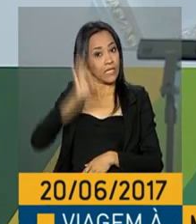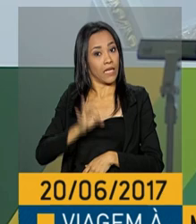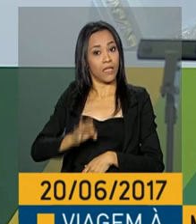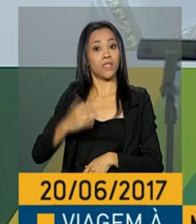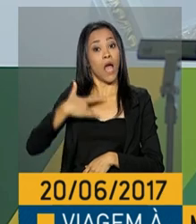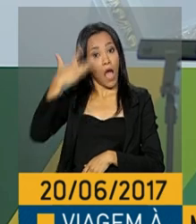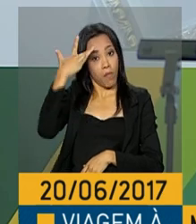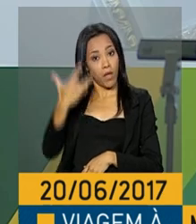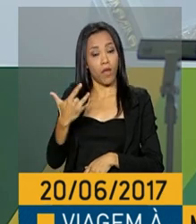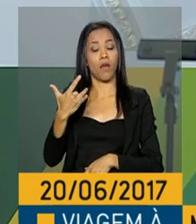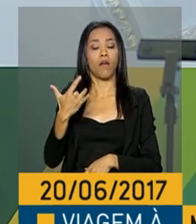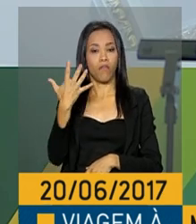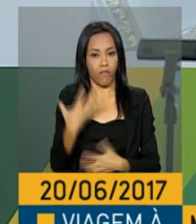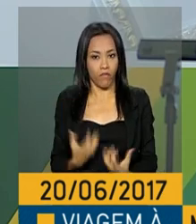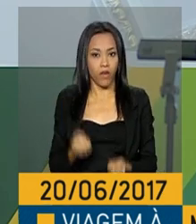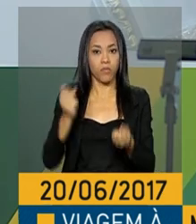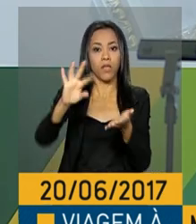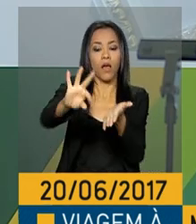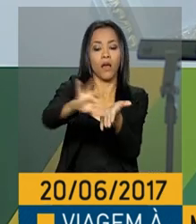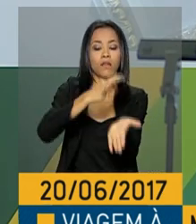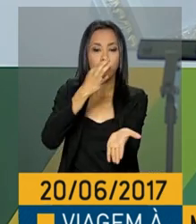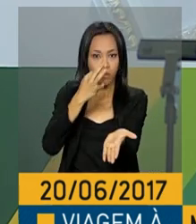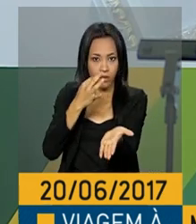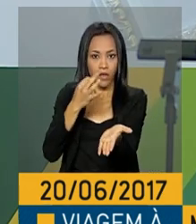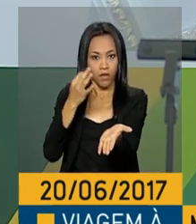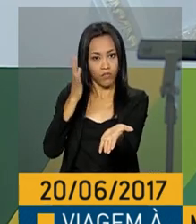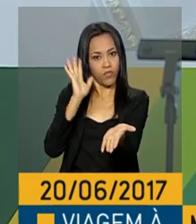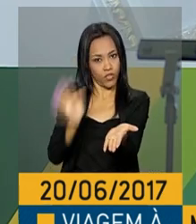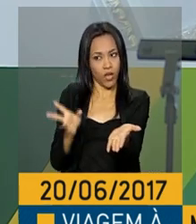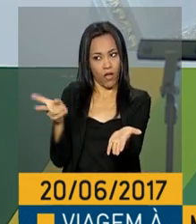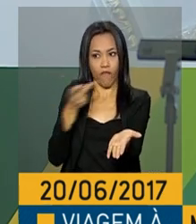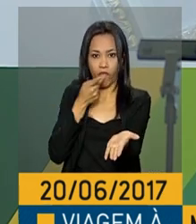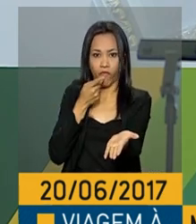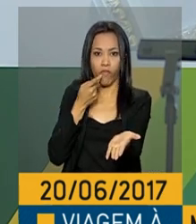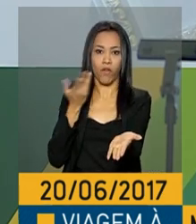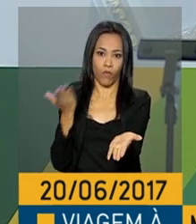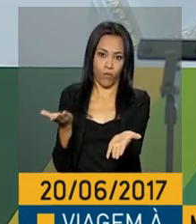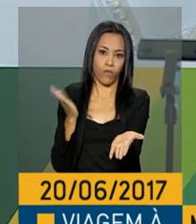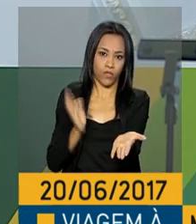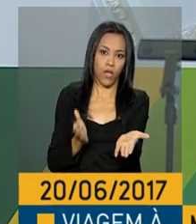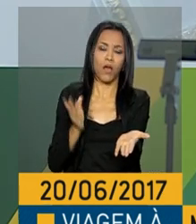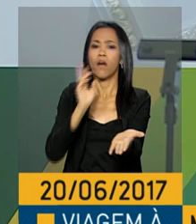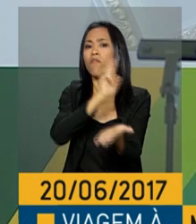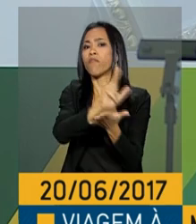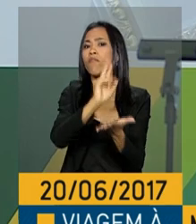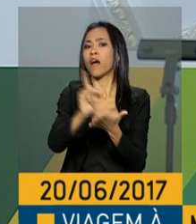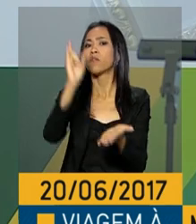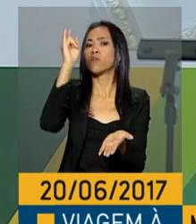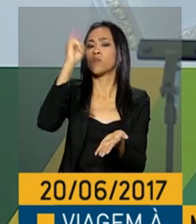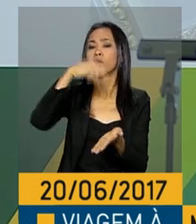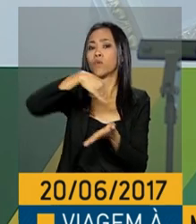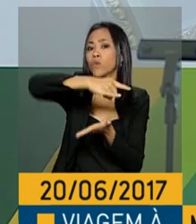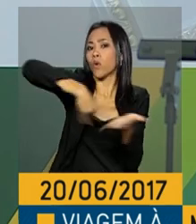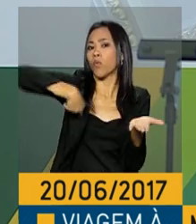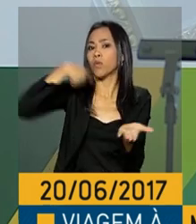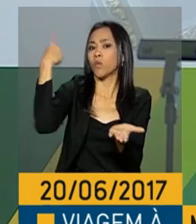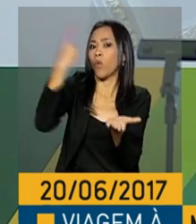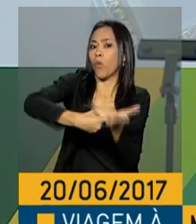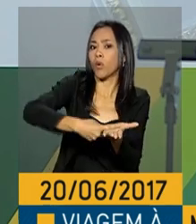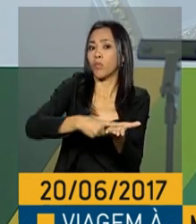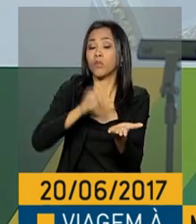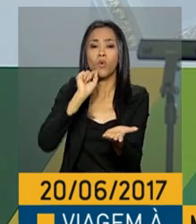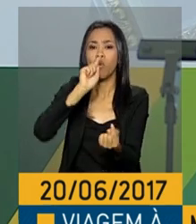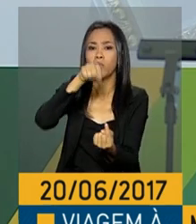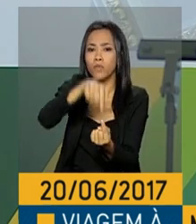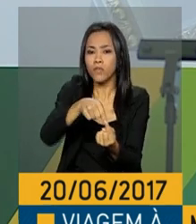amanhã, como o senhor acabou de salientar, vários acordos para facilitar o